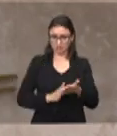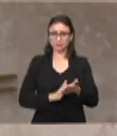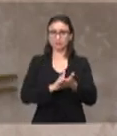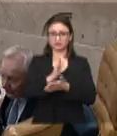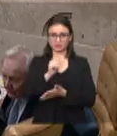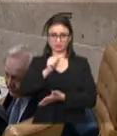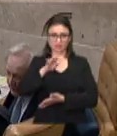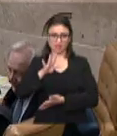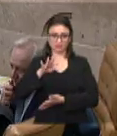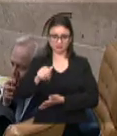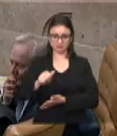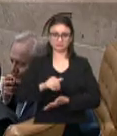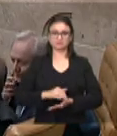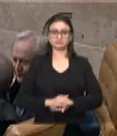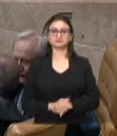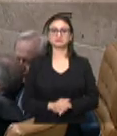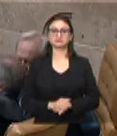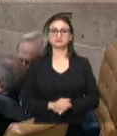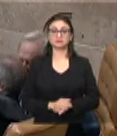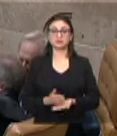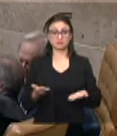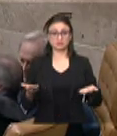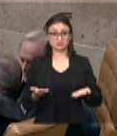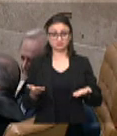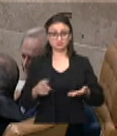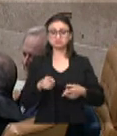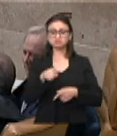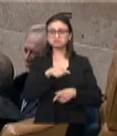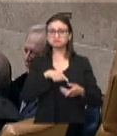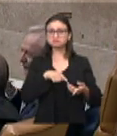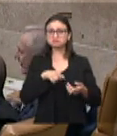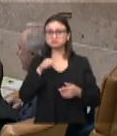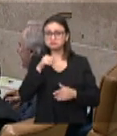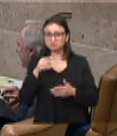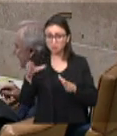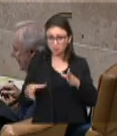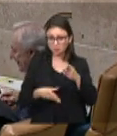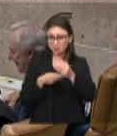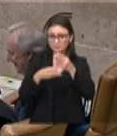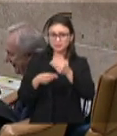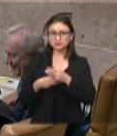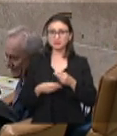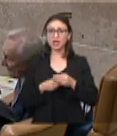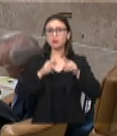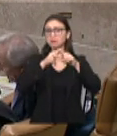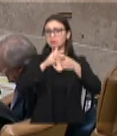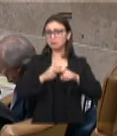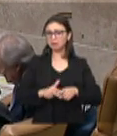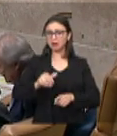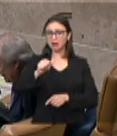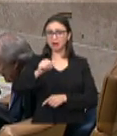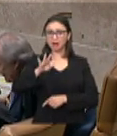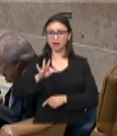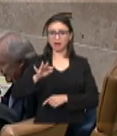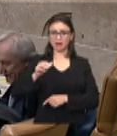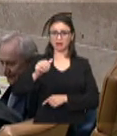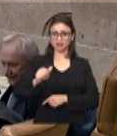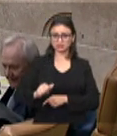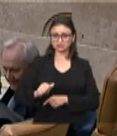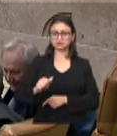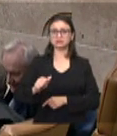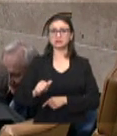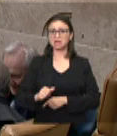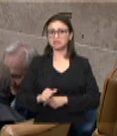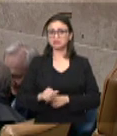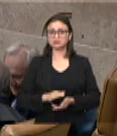anterior. Consulta os eminentes pares sobre eventual complementação ou retificação a fazer na ata. Nada havendo,